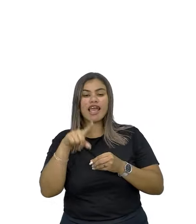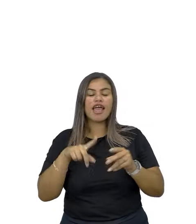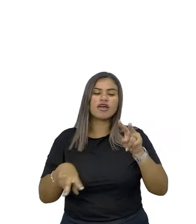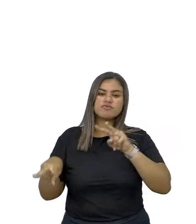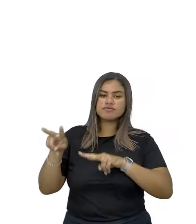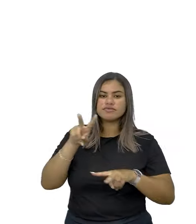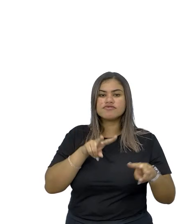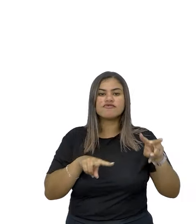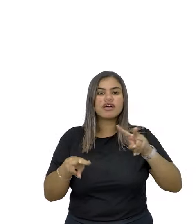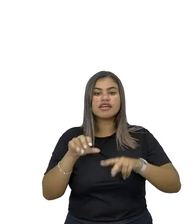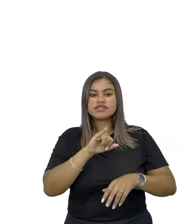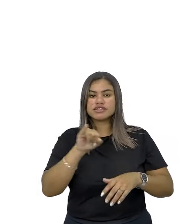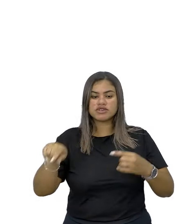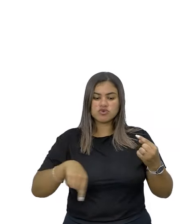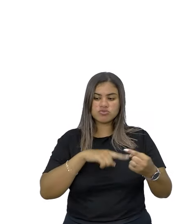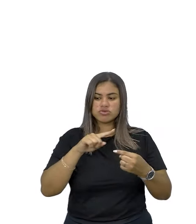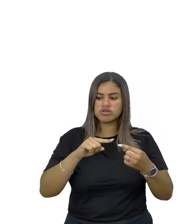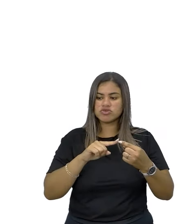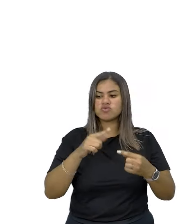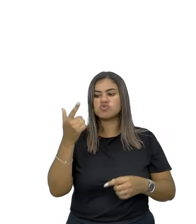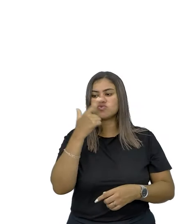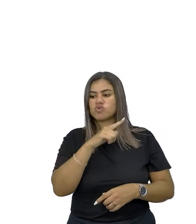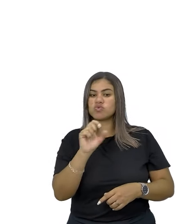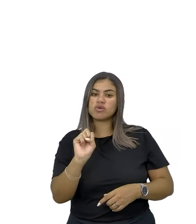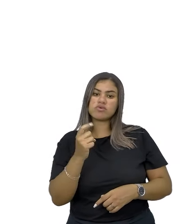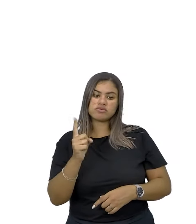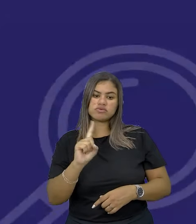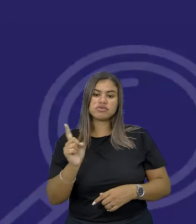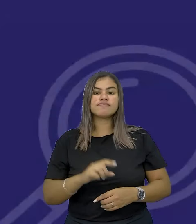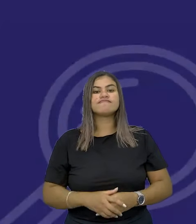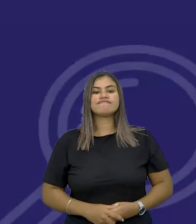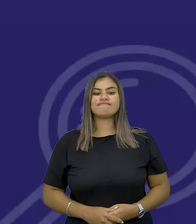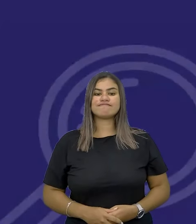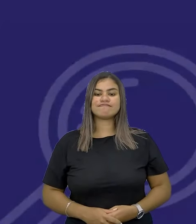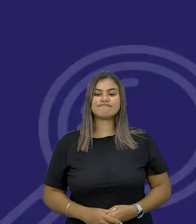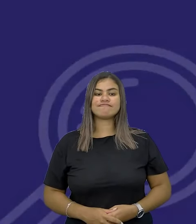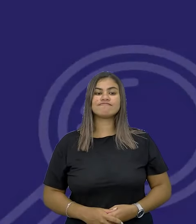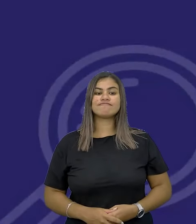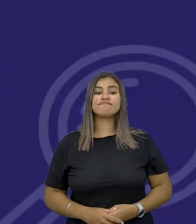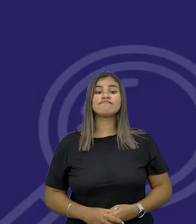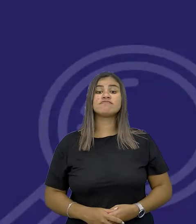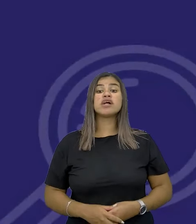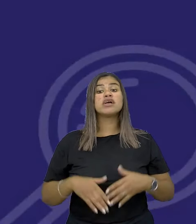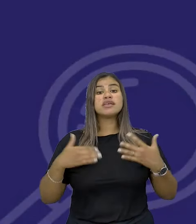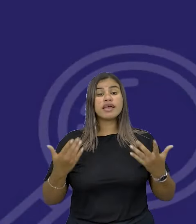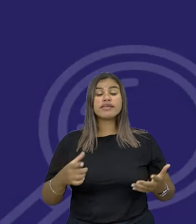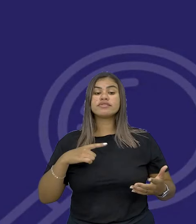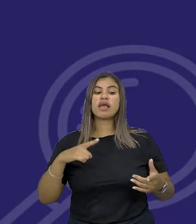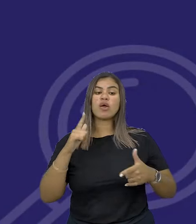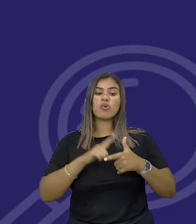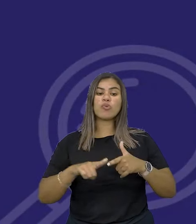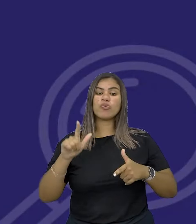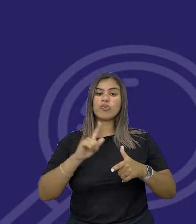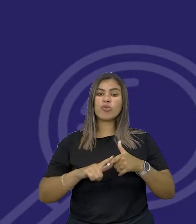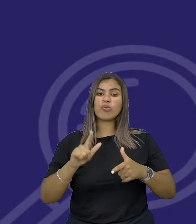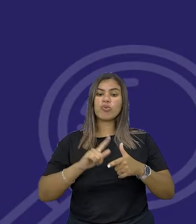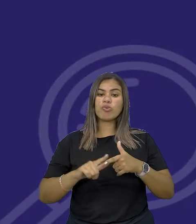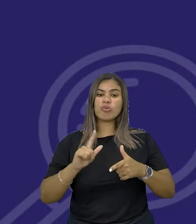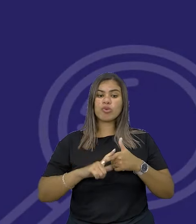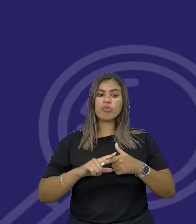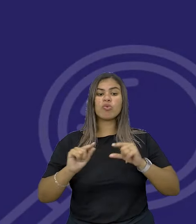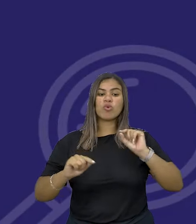dei conta daquele objetivo que estava proposto. Bom, e aí vem o problema para nós. Então, é um problema que